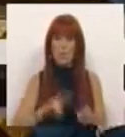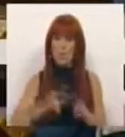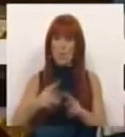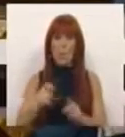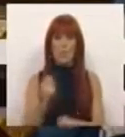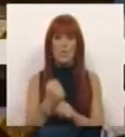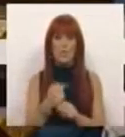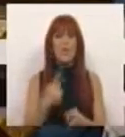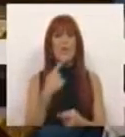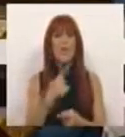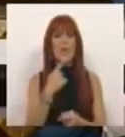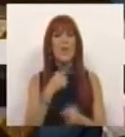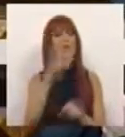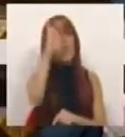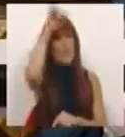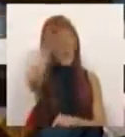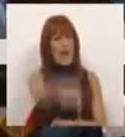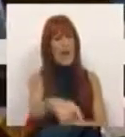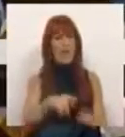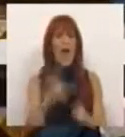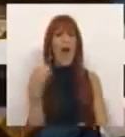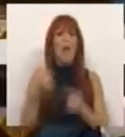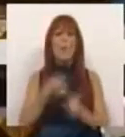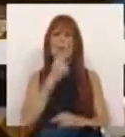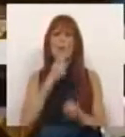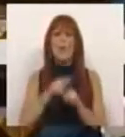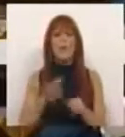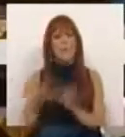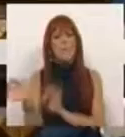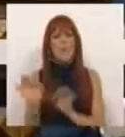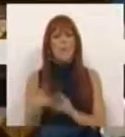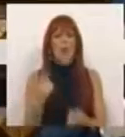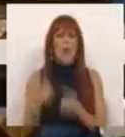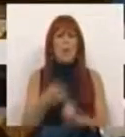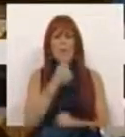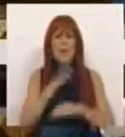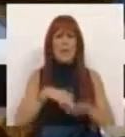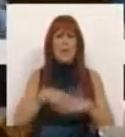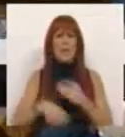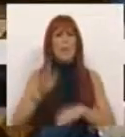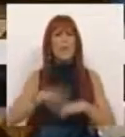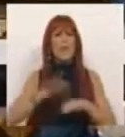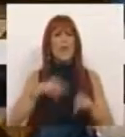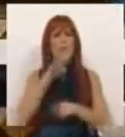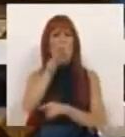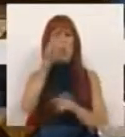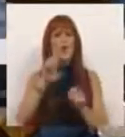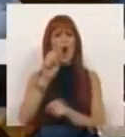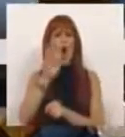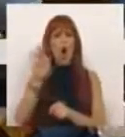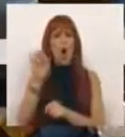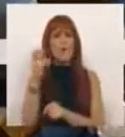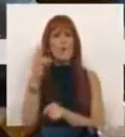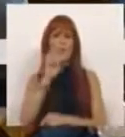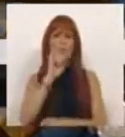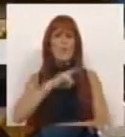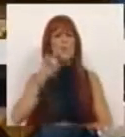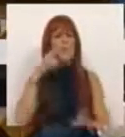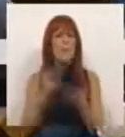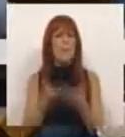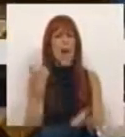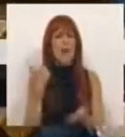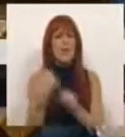funções, deu conta a este governo de ter alguma medida em preparação, alguma medida tomada sobre a questão dos offshores e a possibilidade de garantir